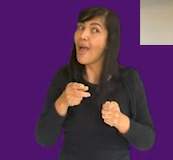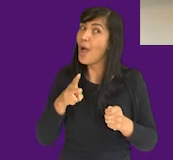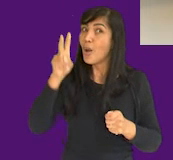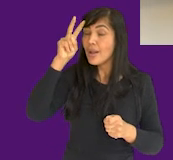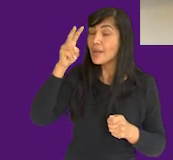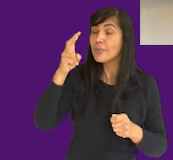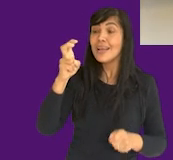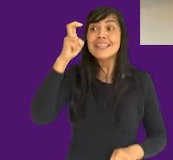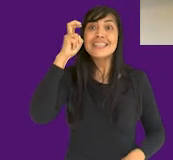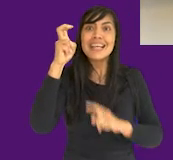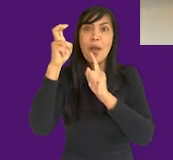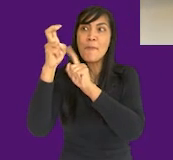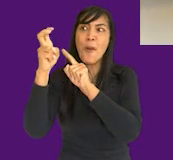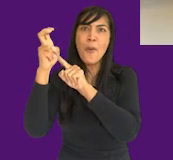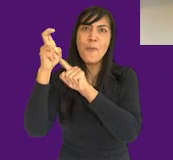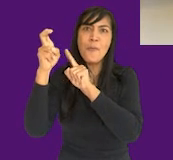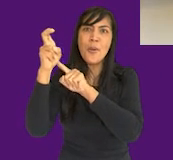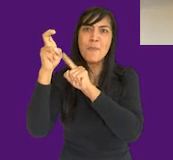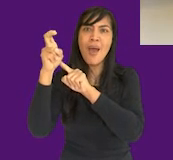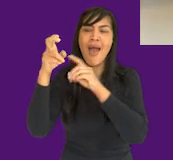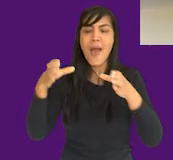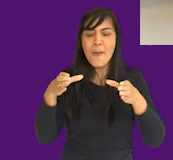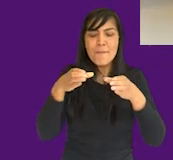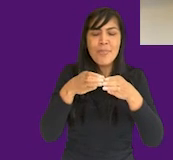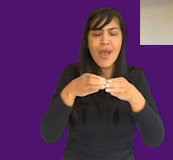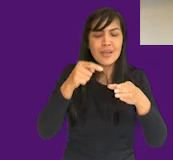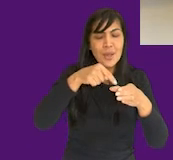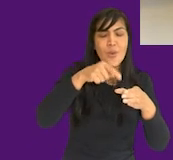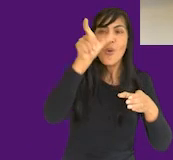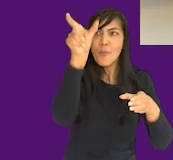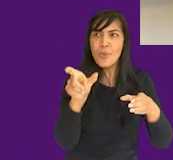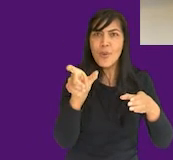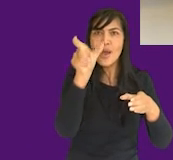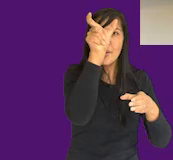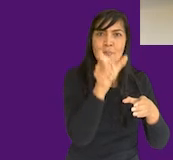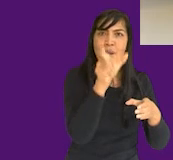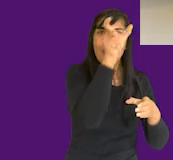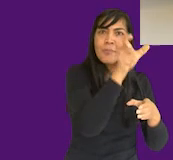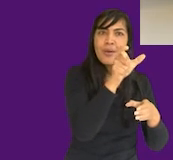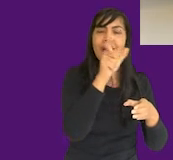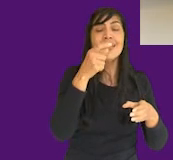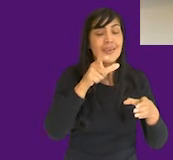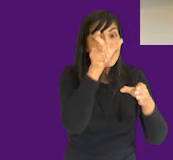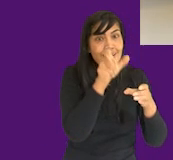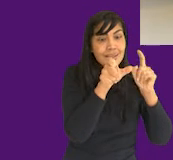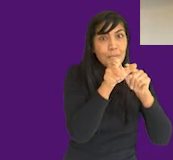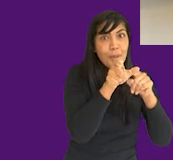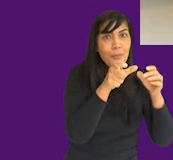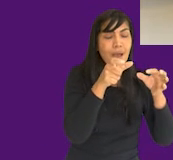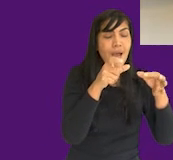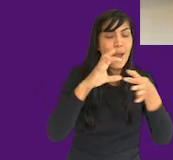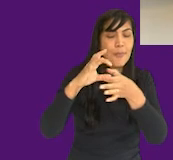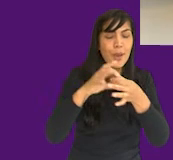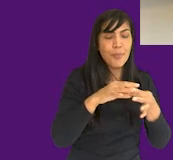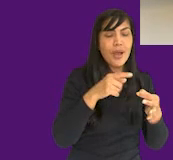nem pensei que temos cinco equipes Então temos cinco campo de a cada campo de atuação temos também seus conceitos